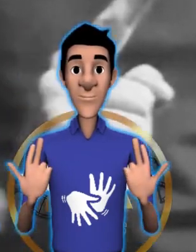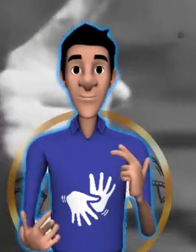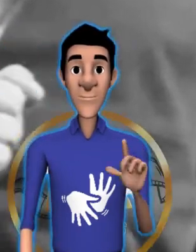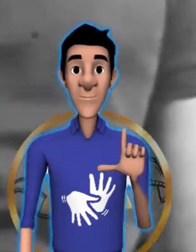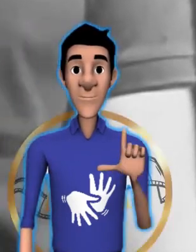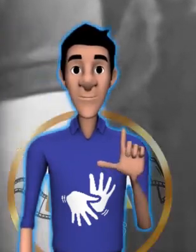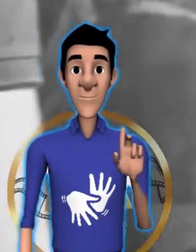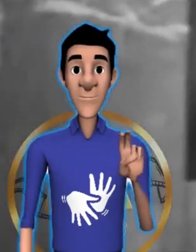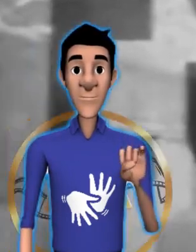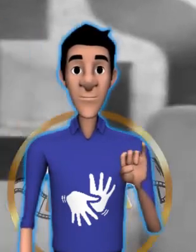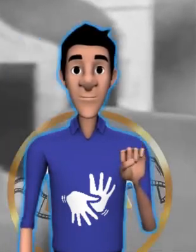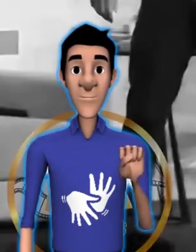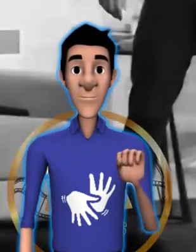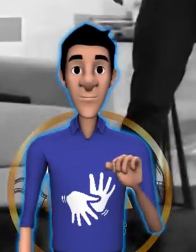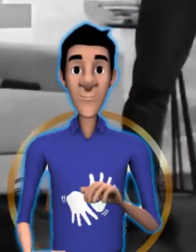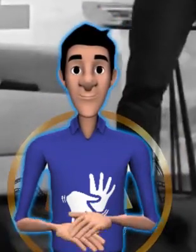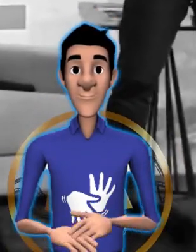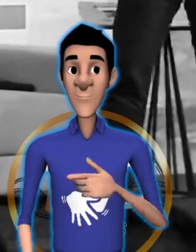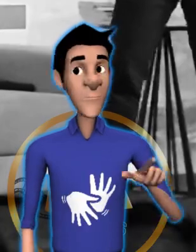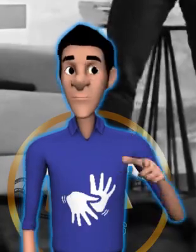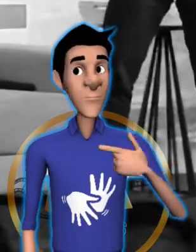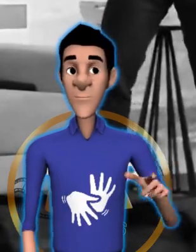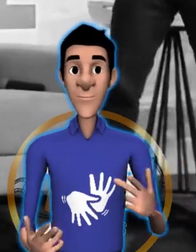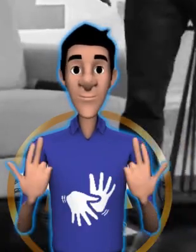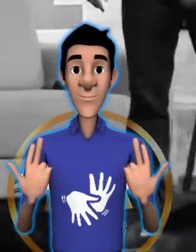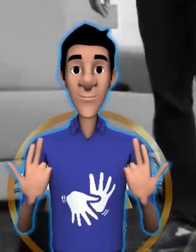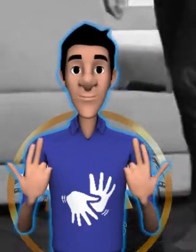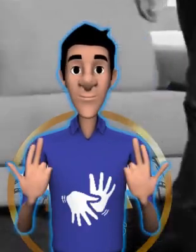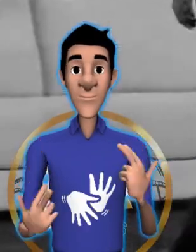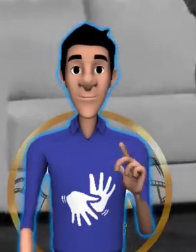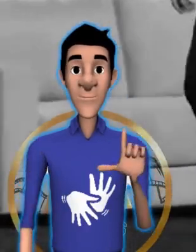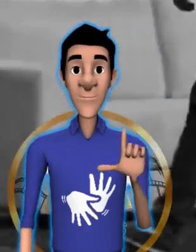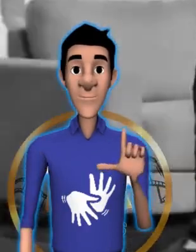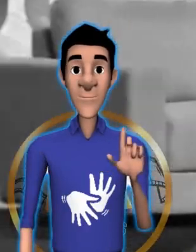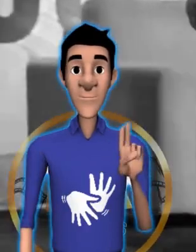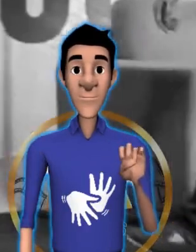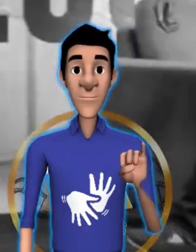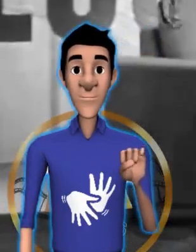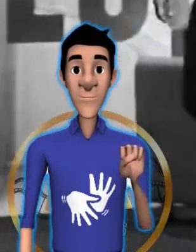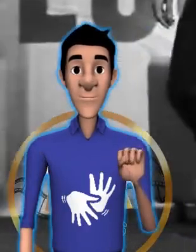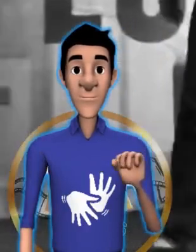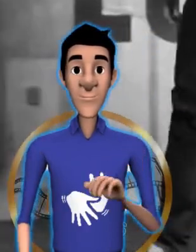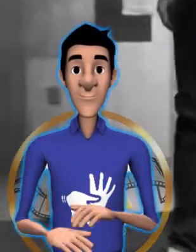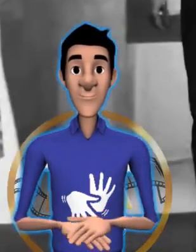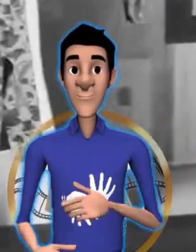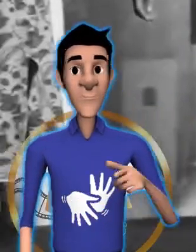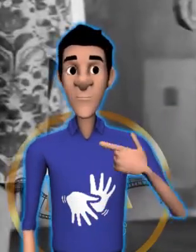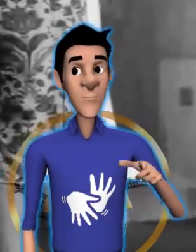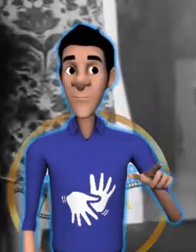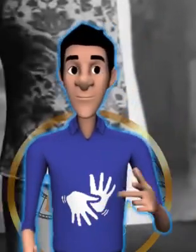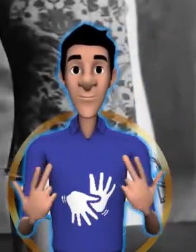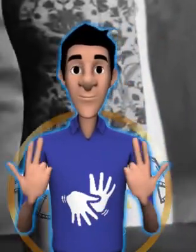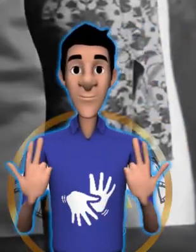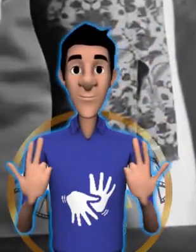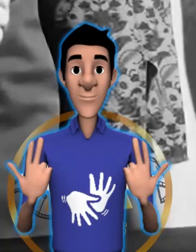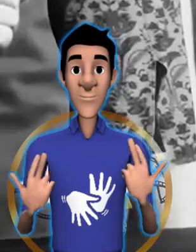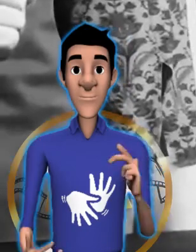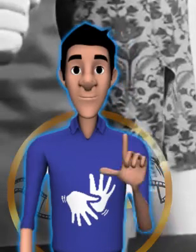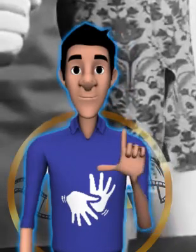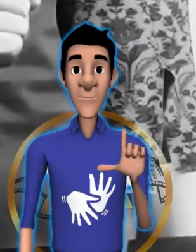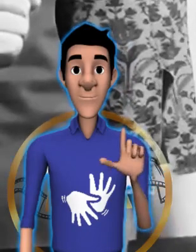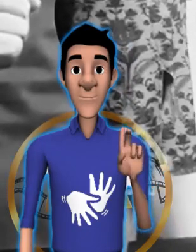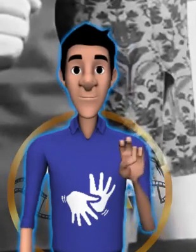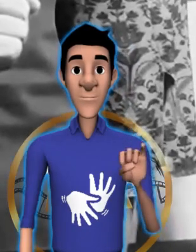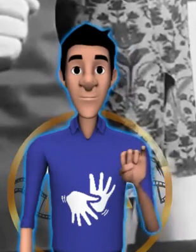tão bonito. Tira a foto aí no e coloca no painel o livro. Você falou. Qual que é o seu Instagram? Põe o Instagram dela aí para quem quiser conectar com ela. Arroba Nayara